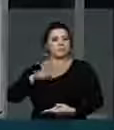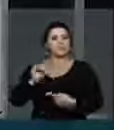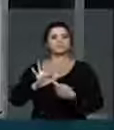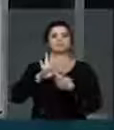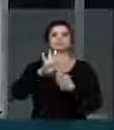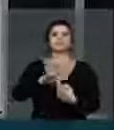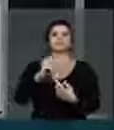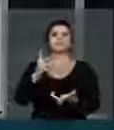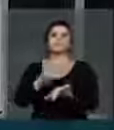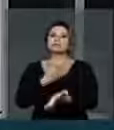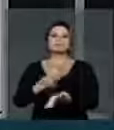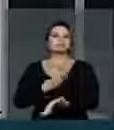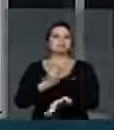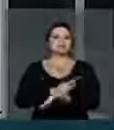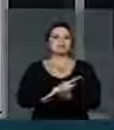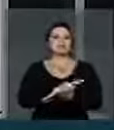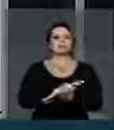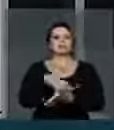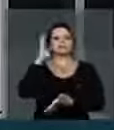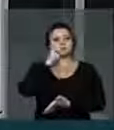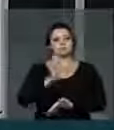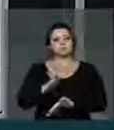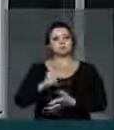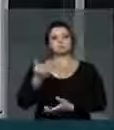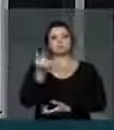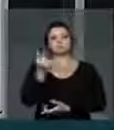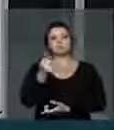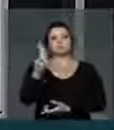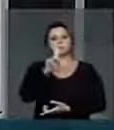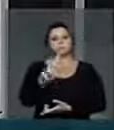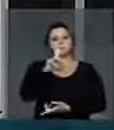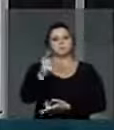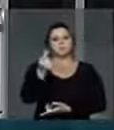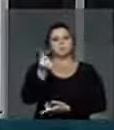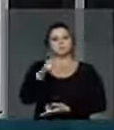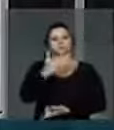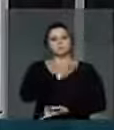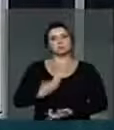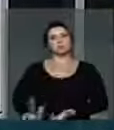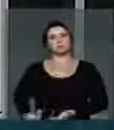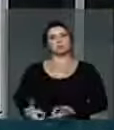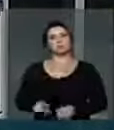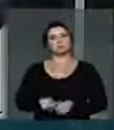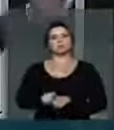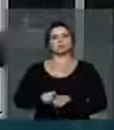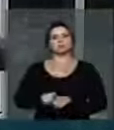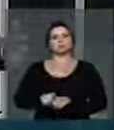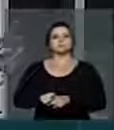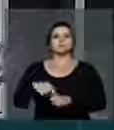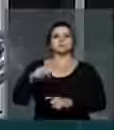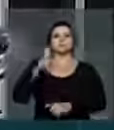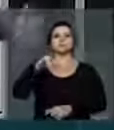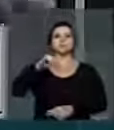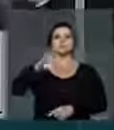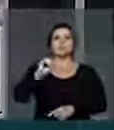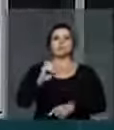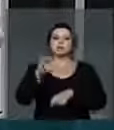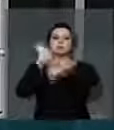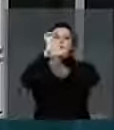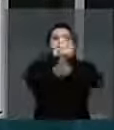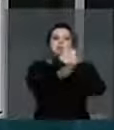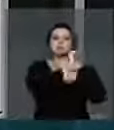injustiça que existe na aplicação dos recursos públicos, entre a União, com todos